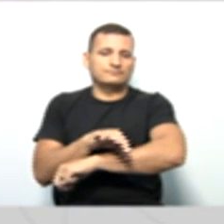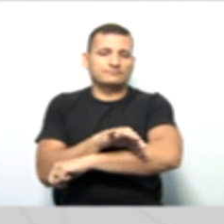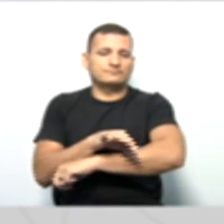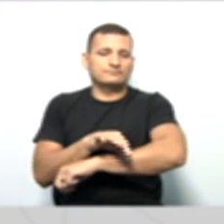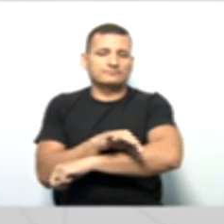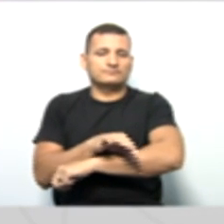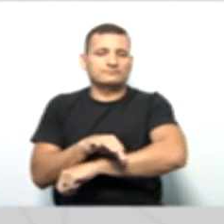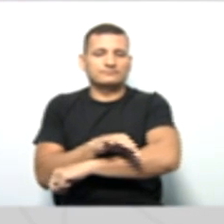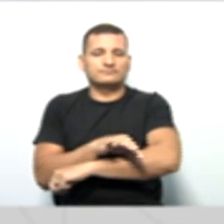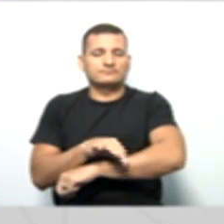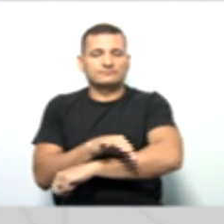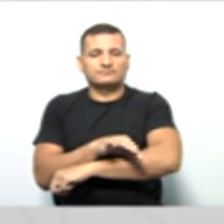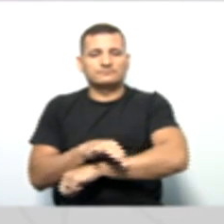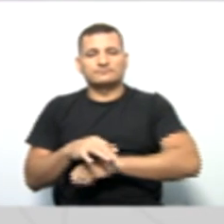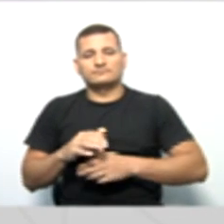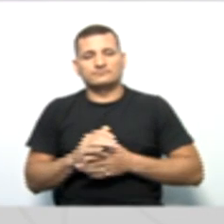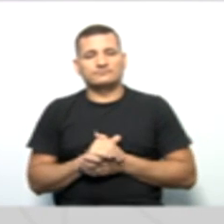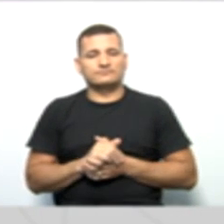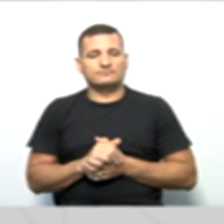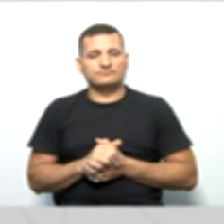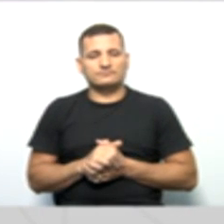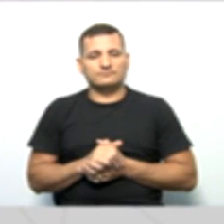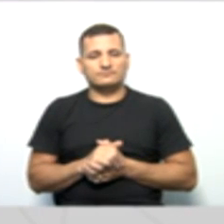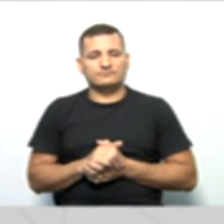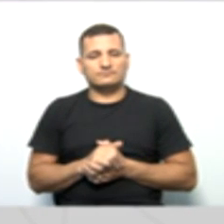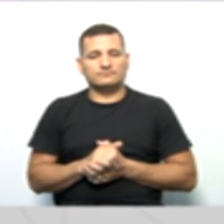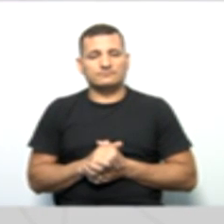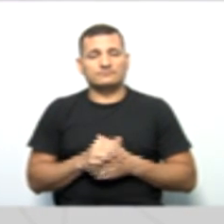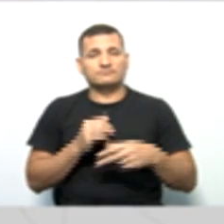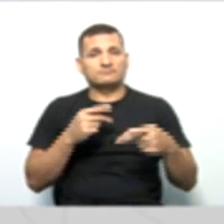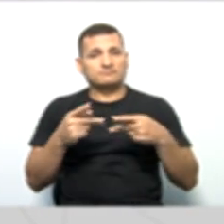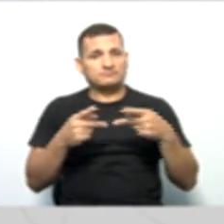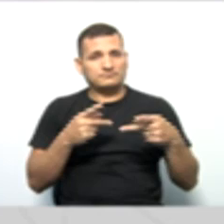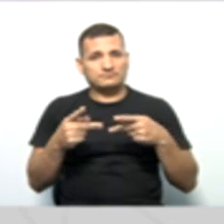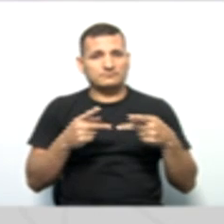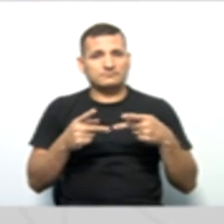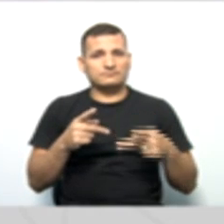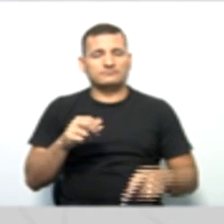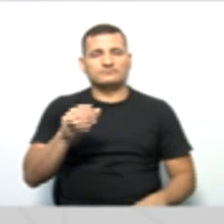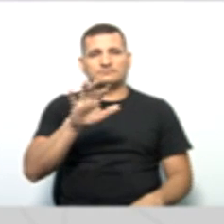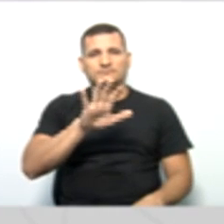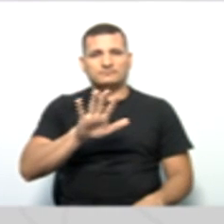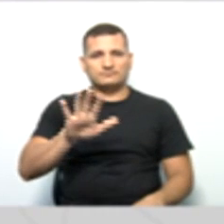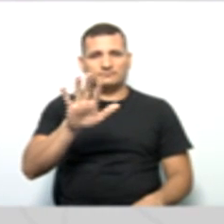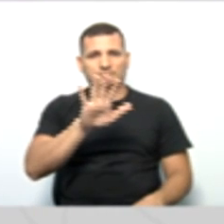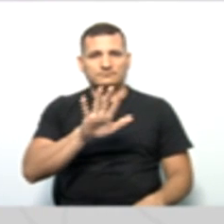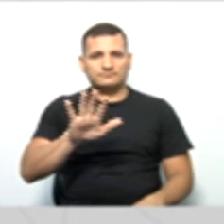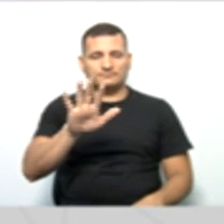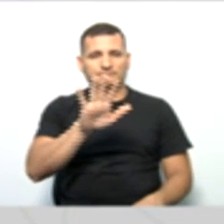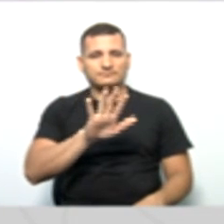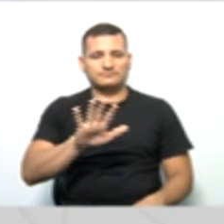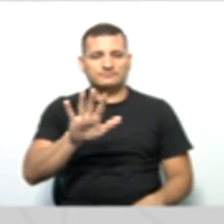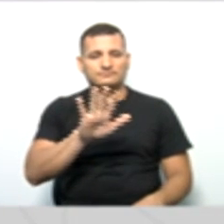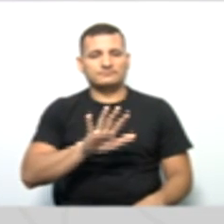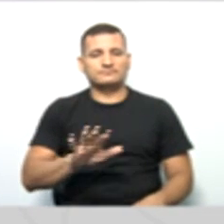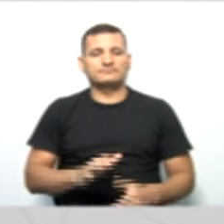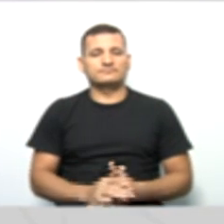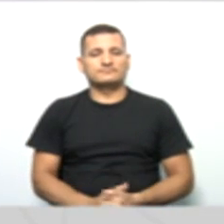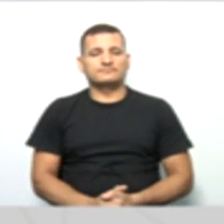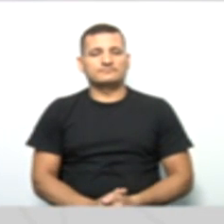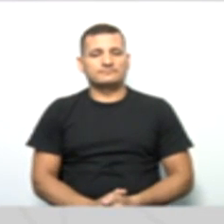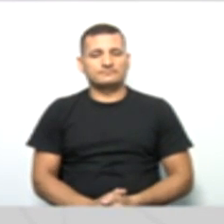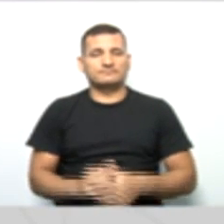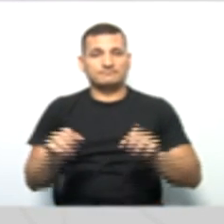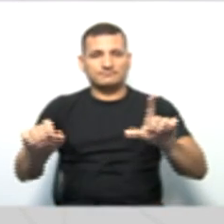arquitetura, como que isso vai ser feito. Ele vai ter que ter um projeto de interfaces, tá bom, gente?